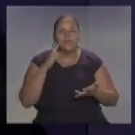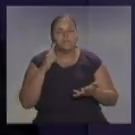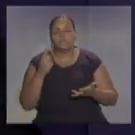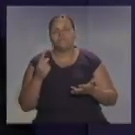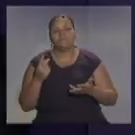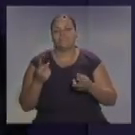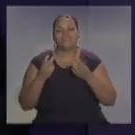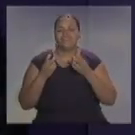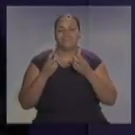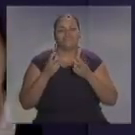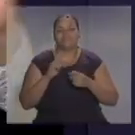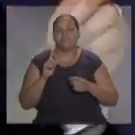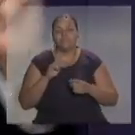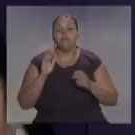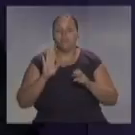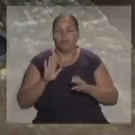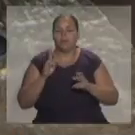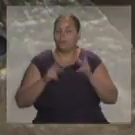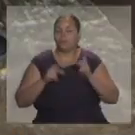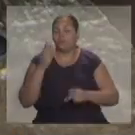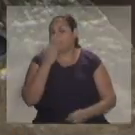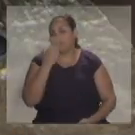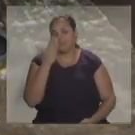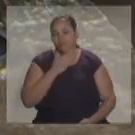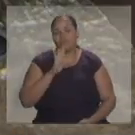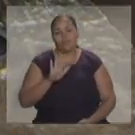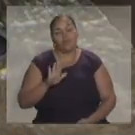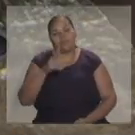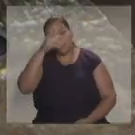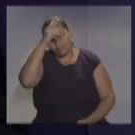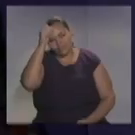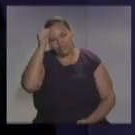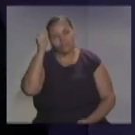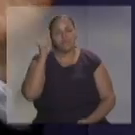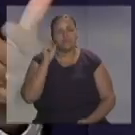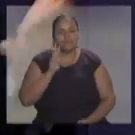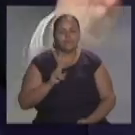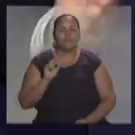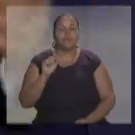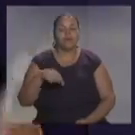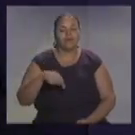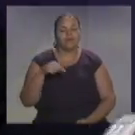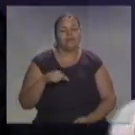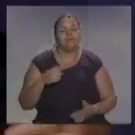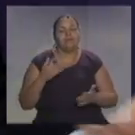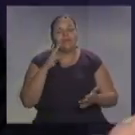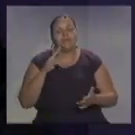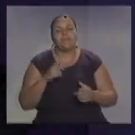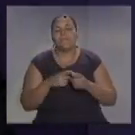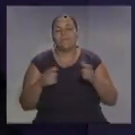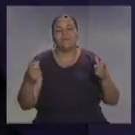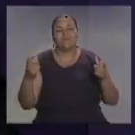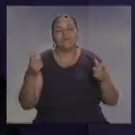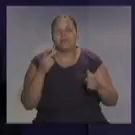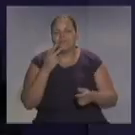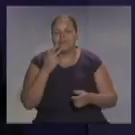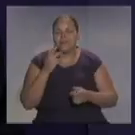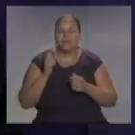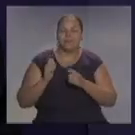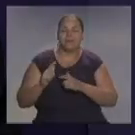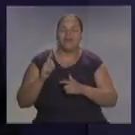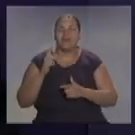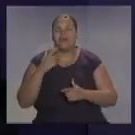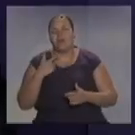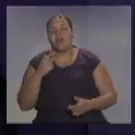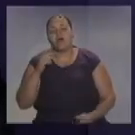eu não enxerguei esse legado. Aliás, a população não viu. Né? Agora, na prefeitura, por exemplo, a gente viu aqui, quando eu fui um dos maiores críticos, quando o prefeito